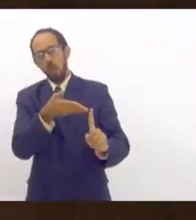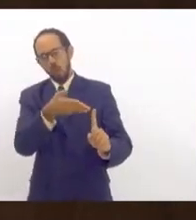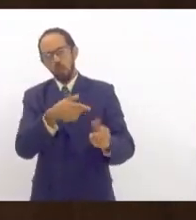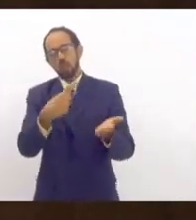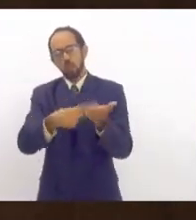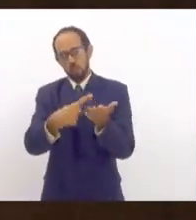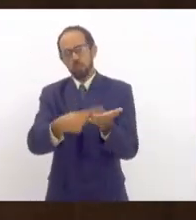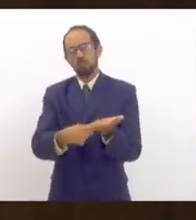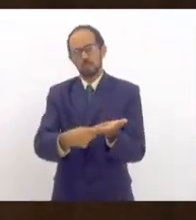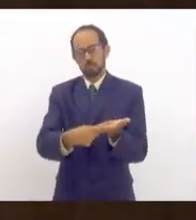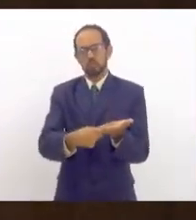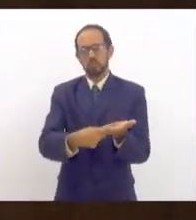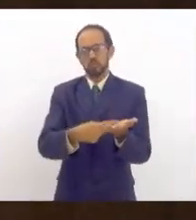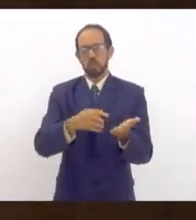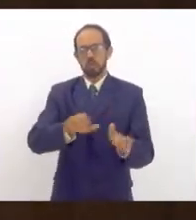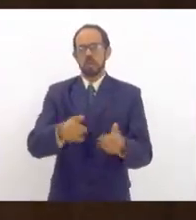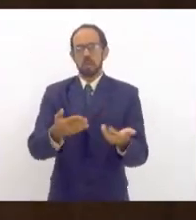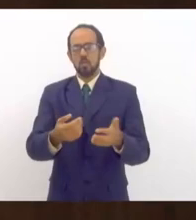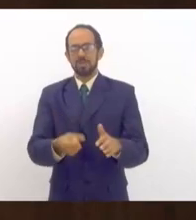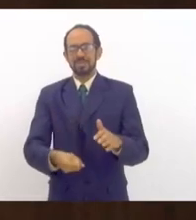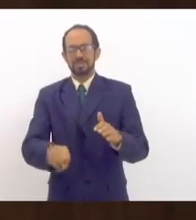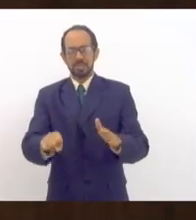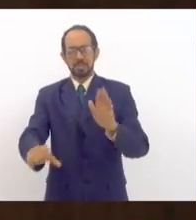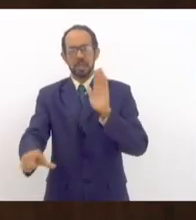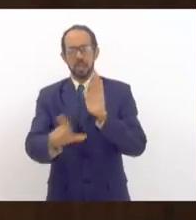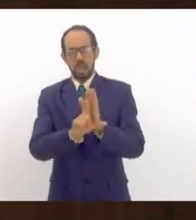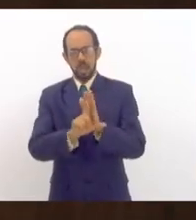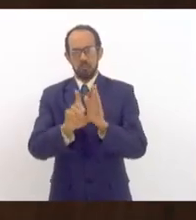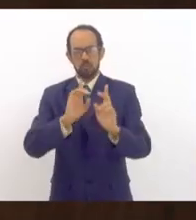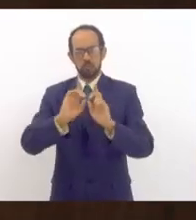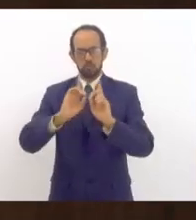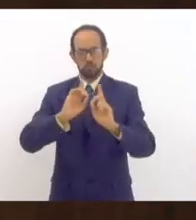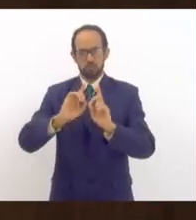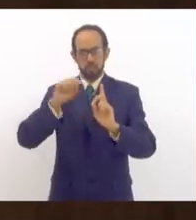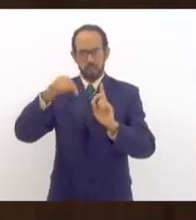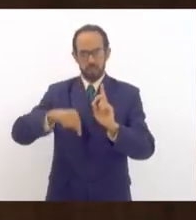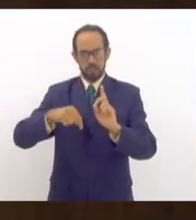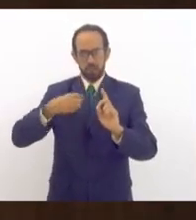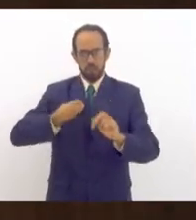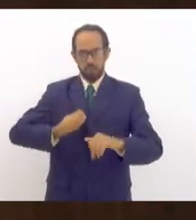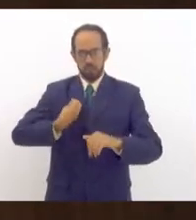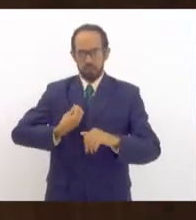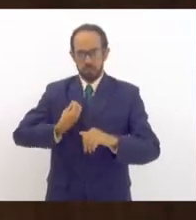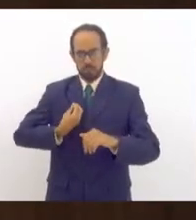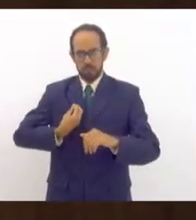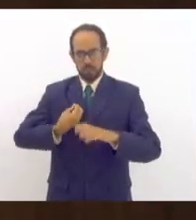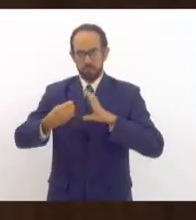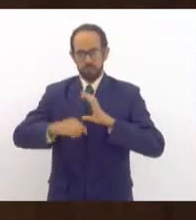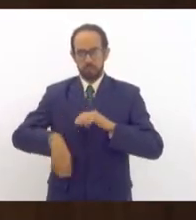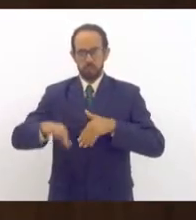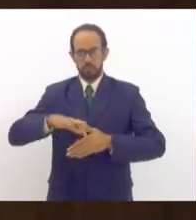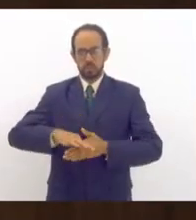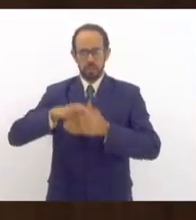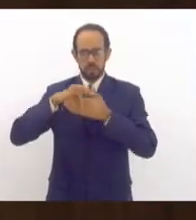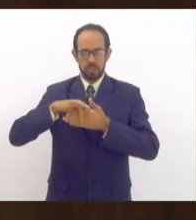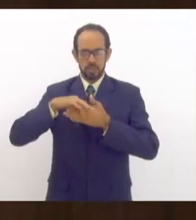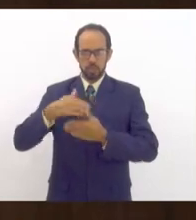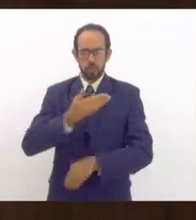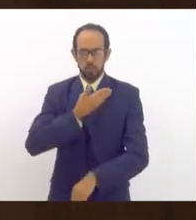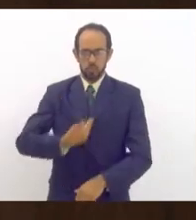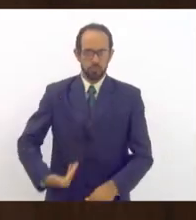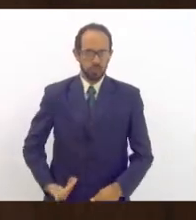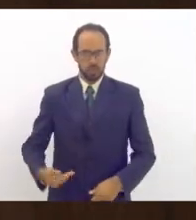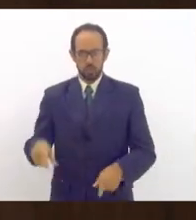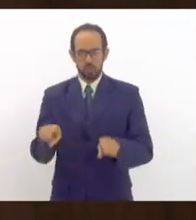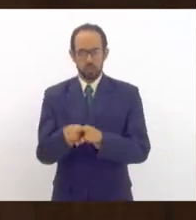então se essa lei foi amplamente discutido aqui com a participação da liderança do governo com a participação da